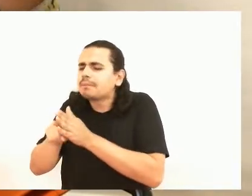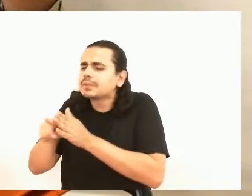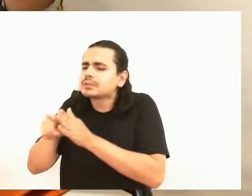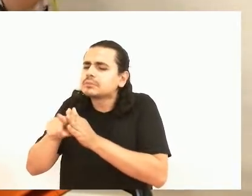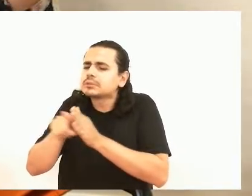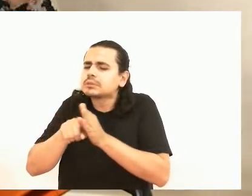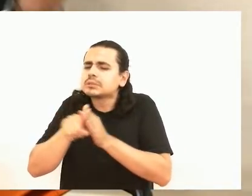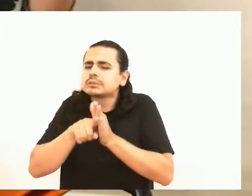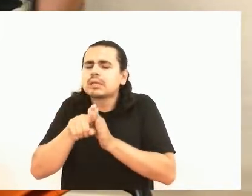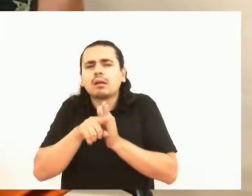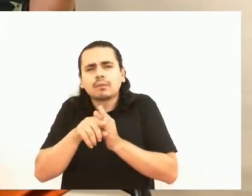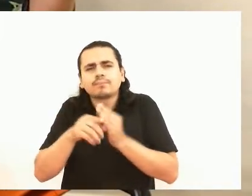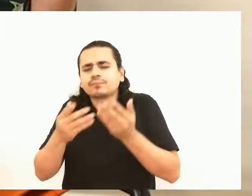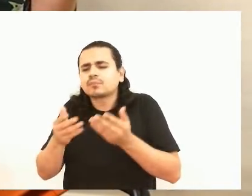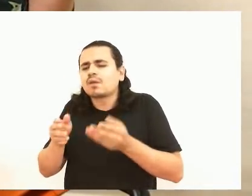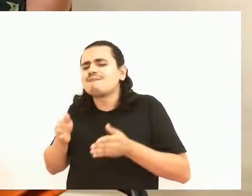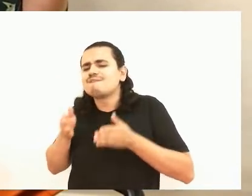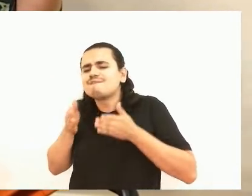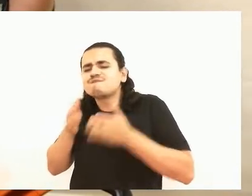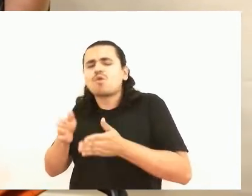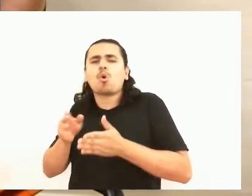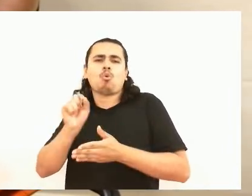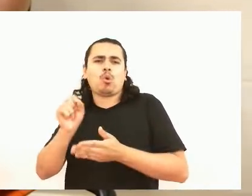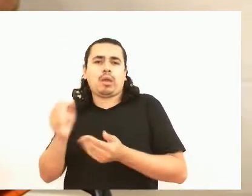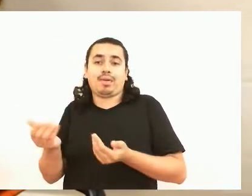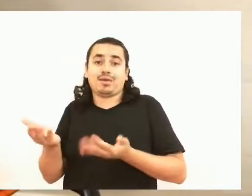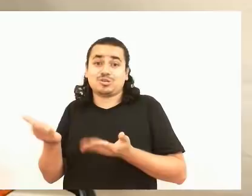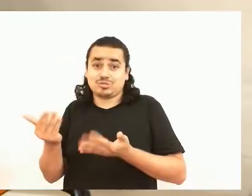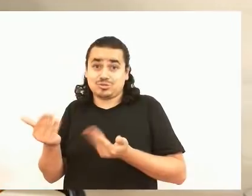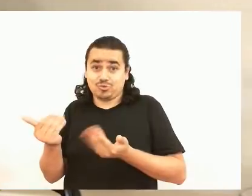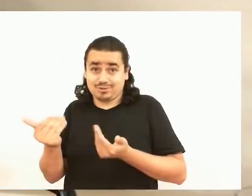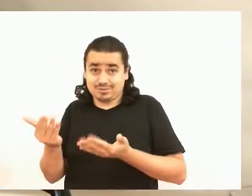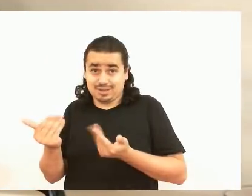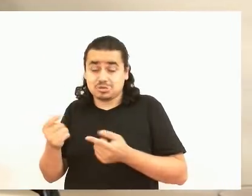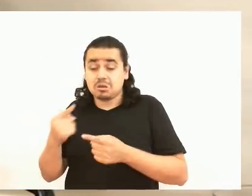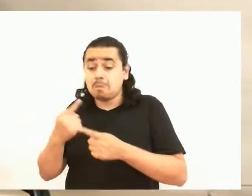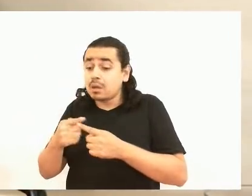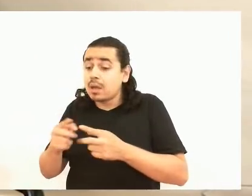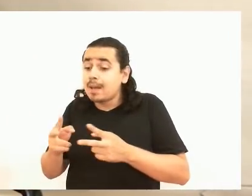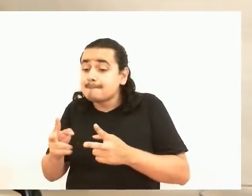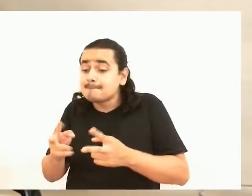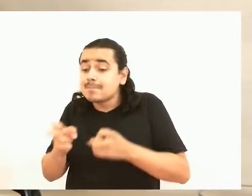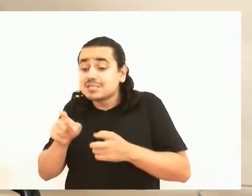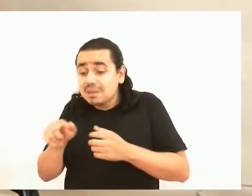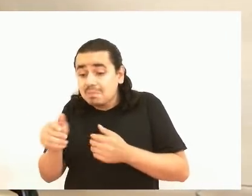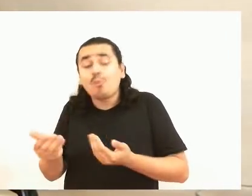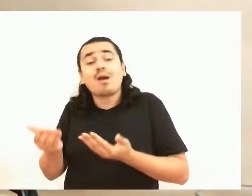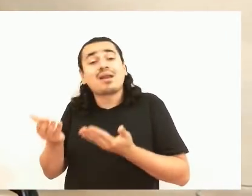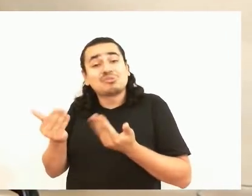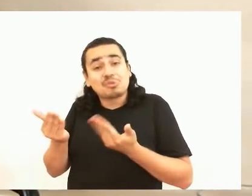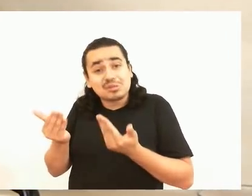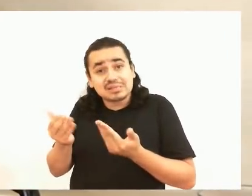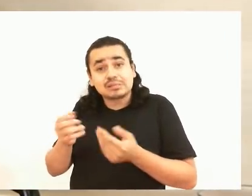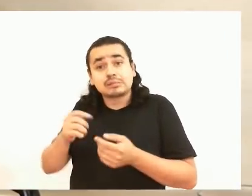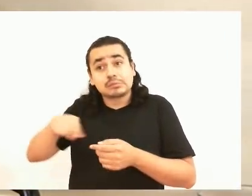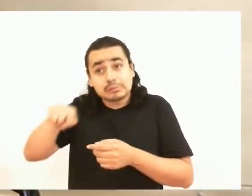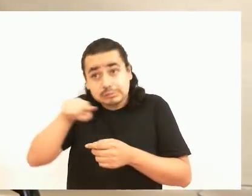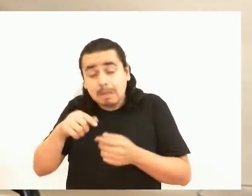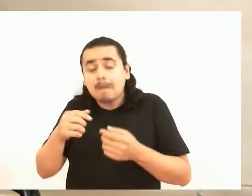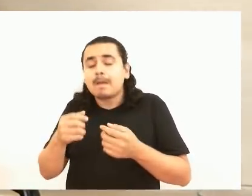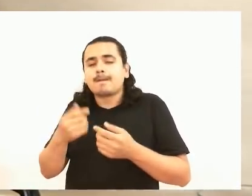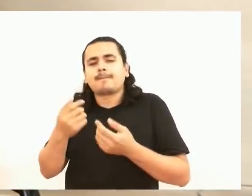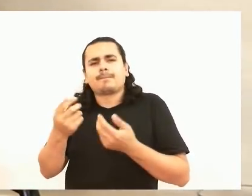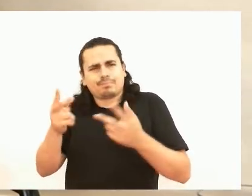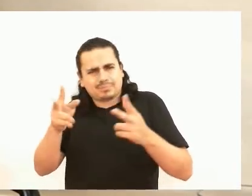dedicou a pesquisa dela para adolescentes porque ela percebeu esse ato que tem né se vocês forem ver tem muita